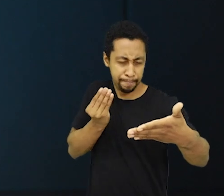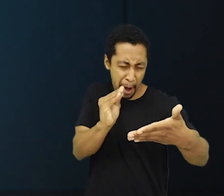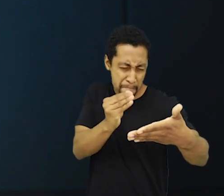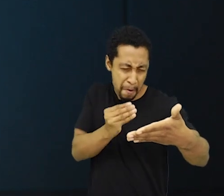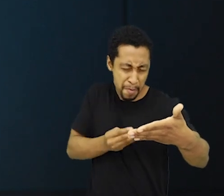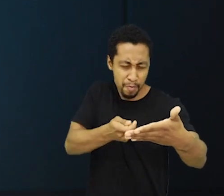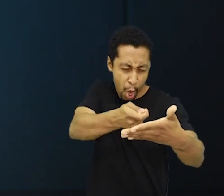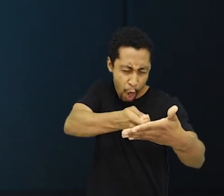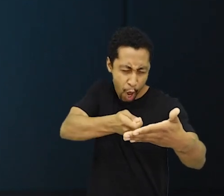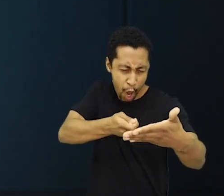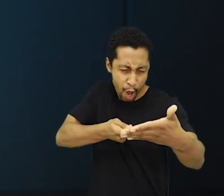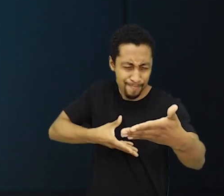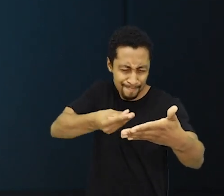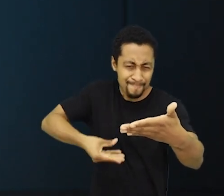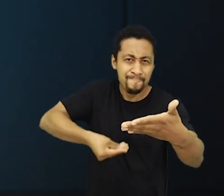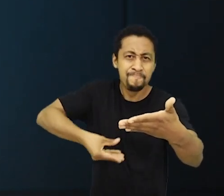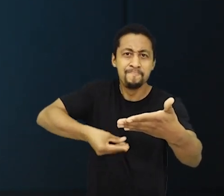para ela ter